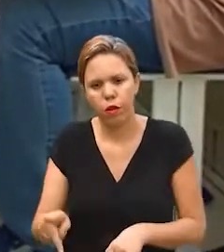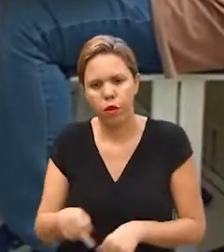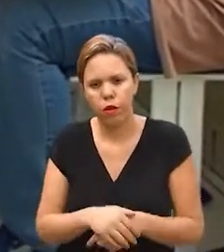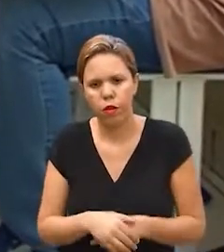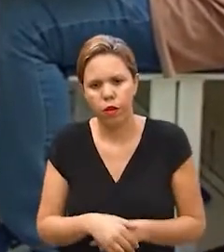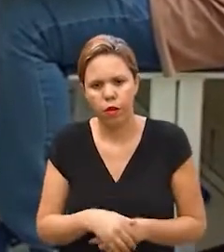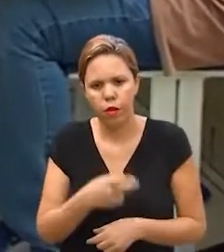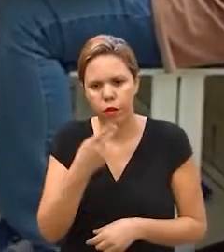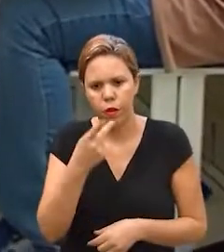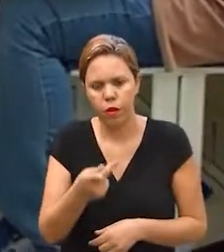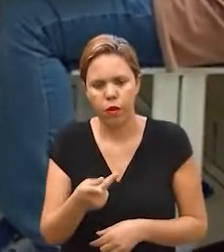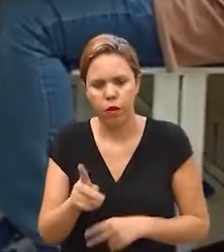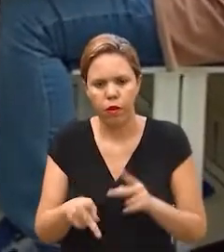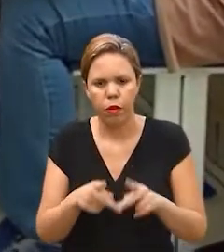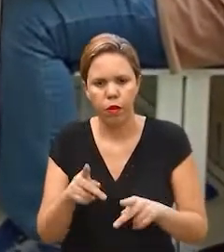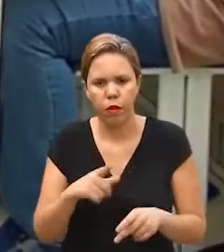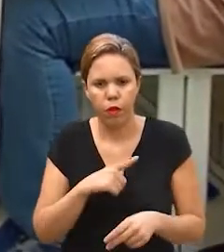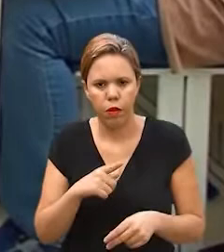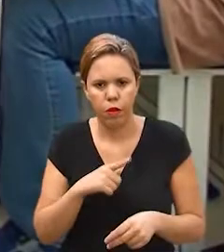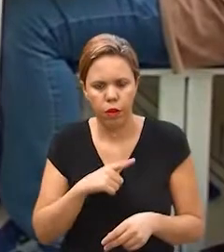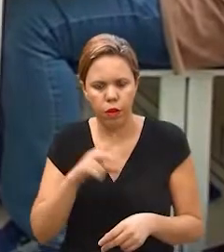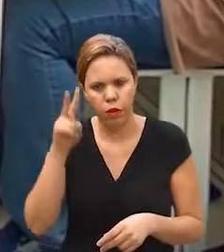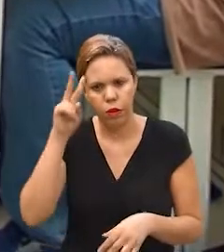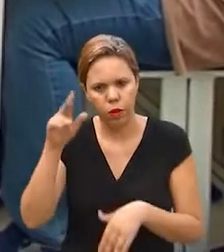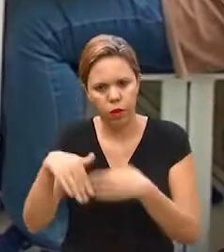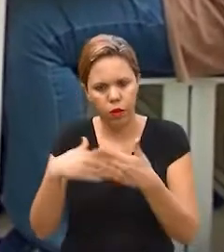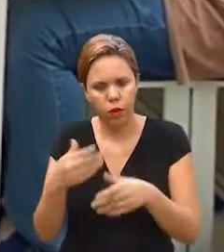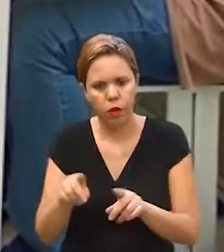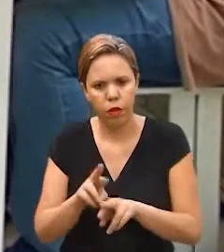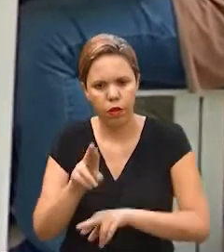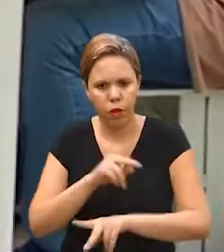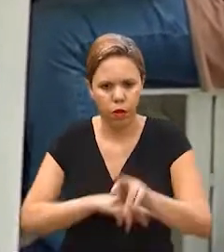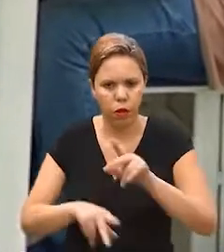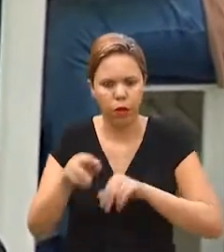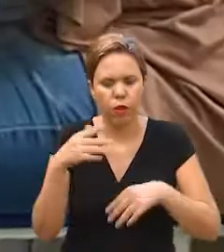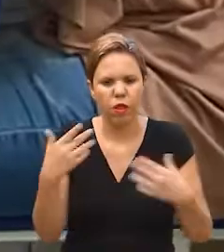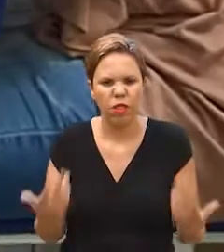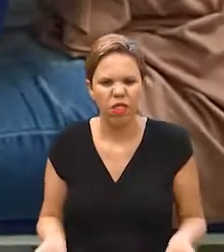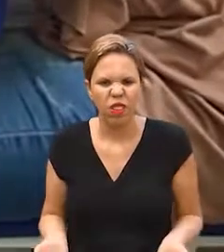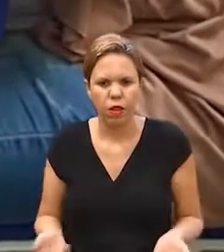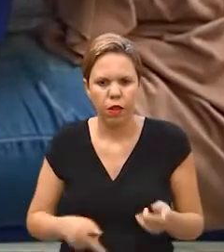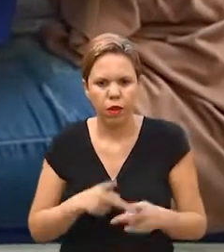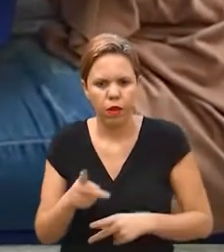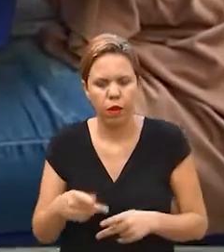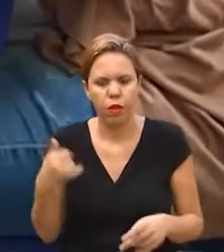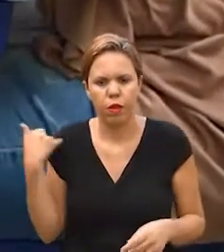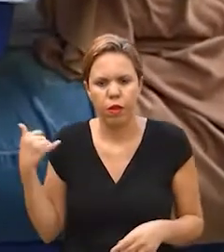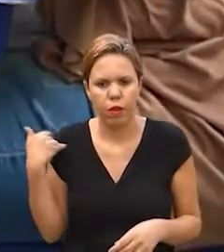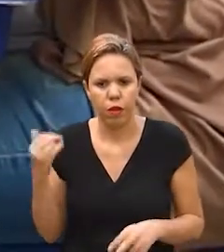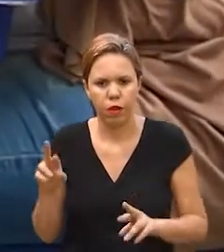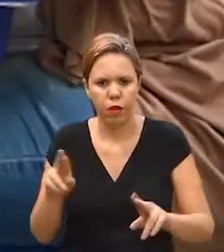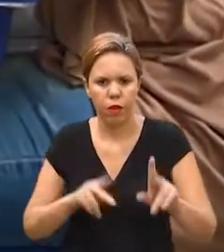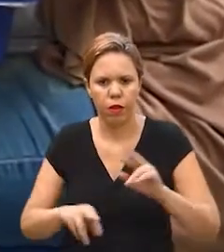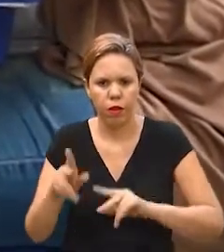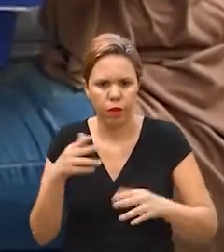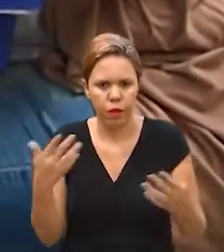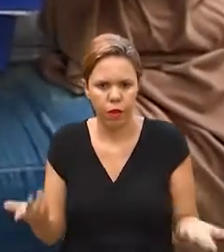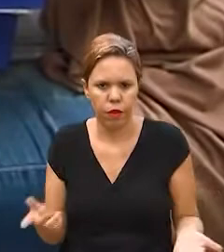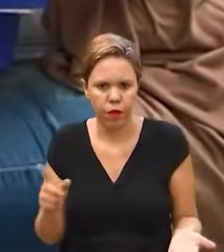pessoas com que trazem histórias, bagagens diferentes, a gente está falando de pessoas de idades diferentes, então é uma série